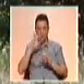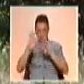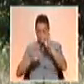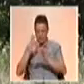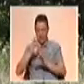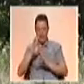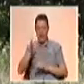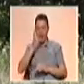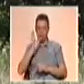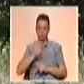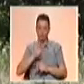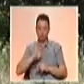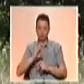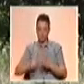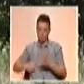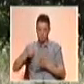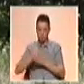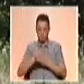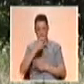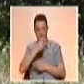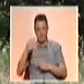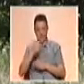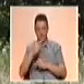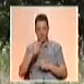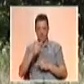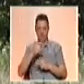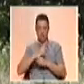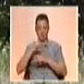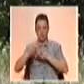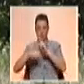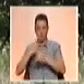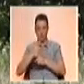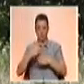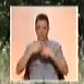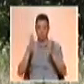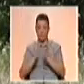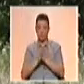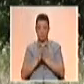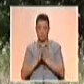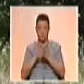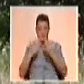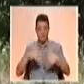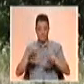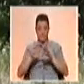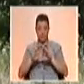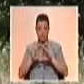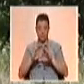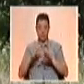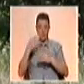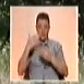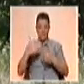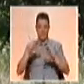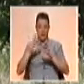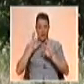esgotos com muito menos custos do que as etares mais convencionais. Não dá para tudo. Uhum. Há que contextualizar. Uhum. Mas